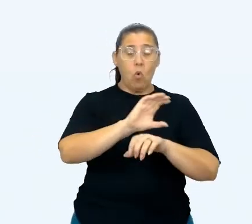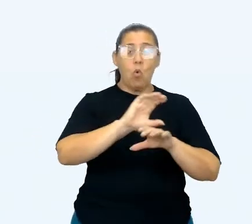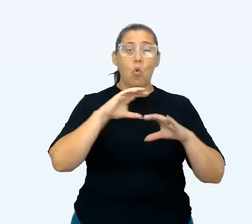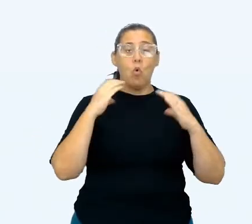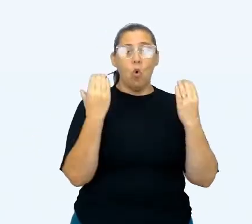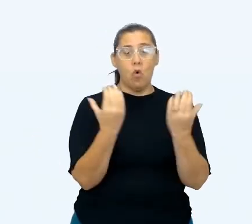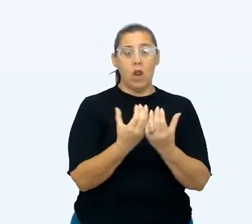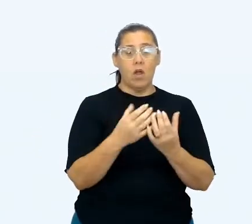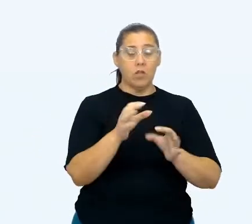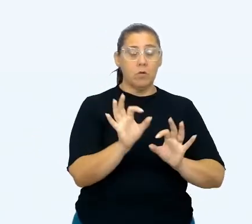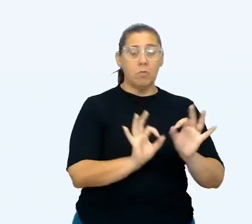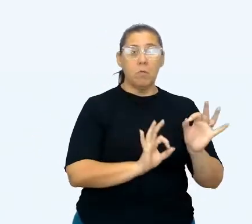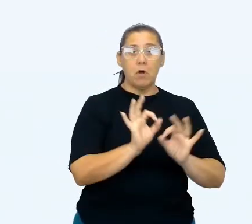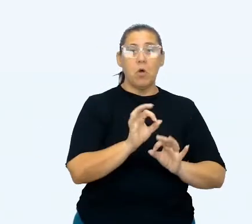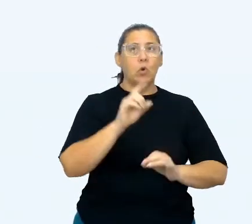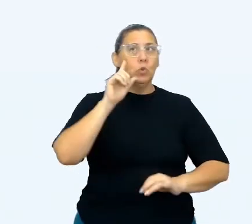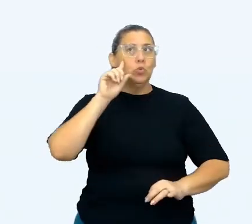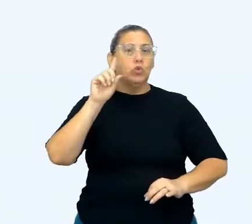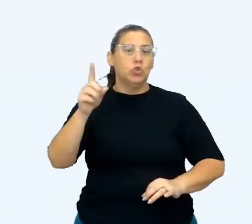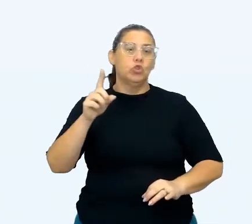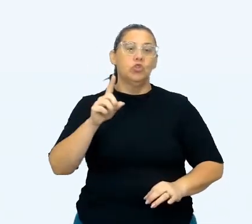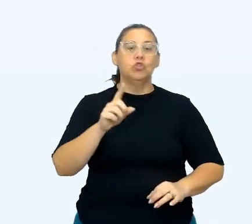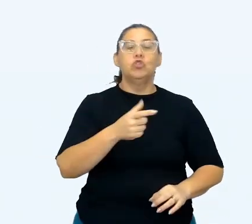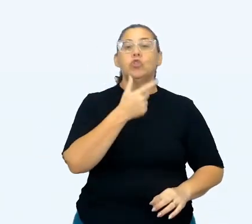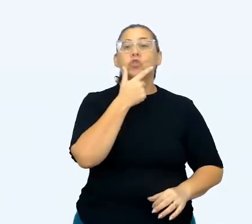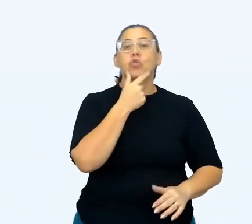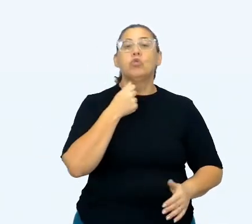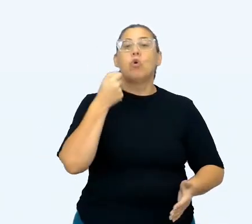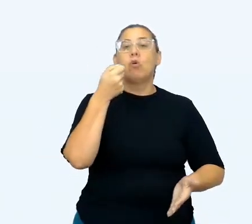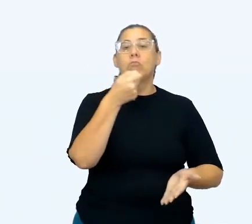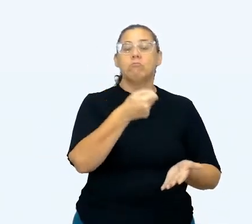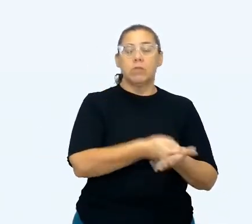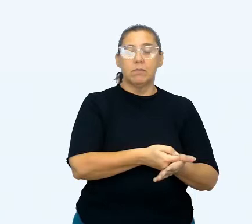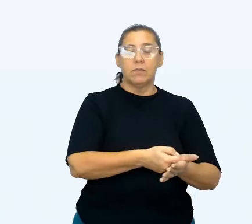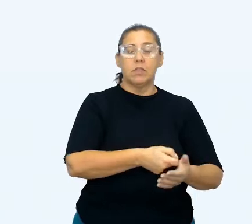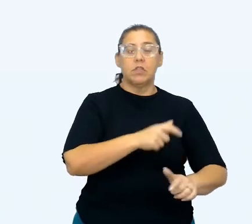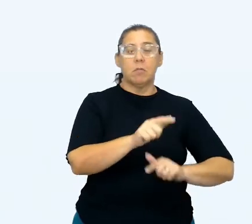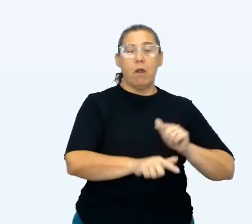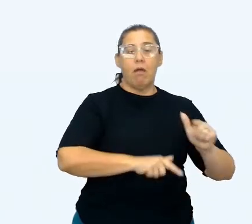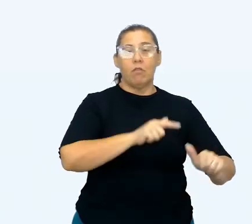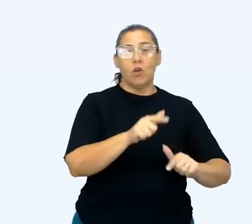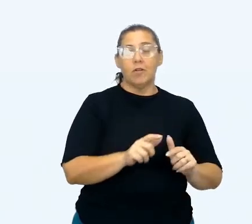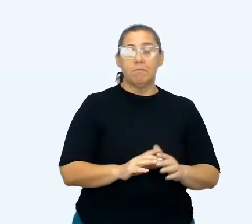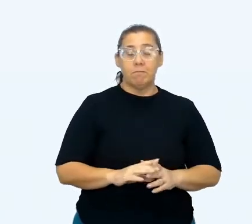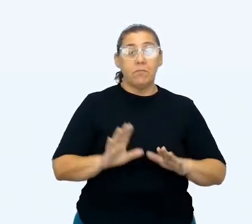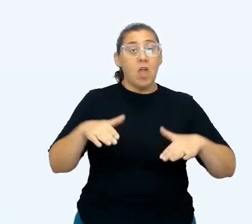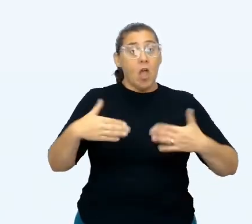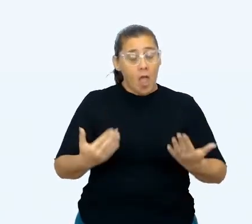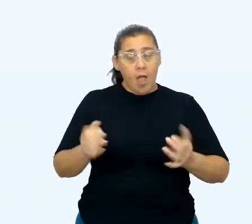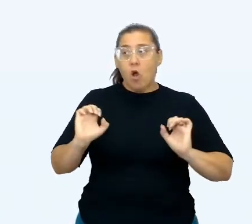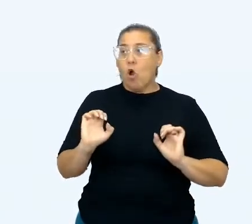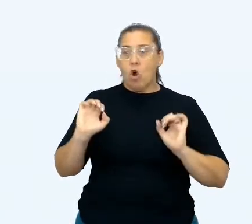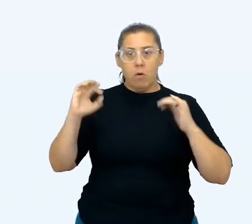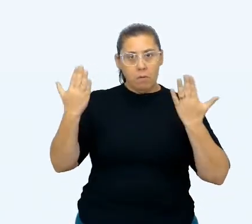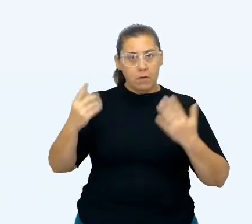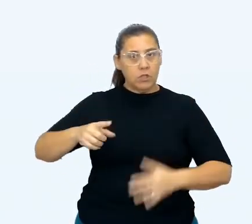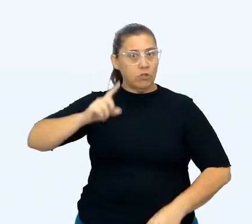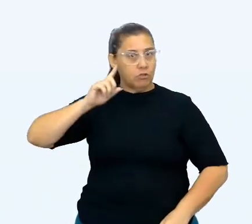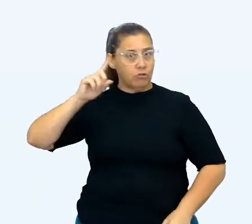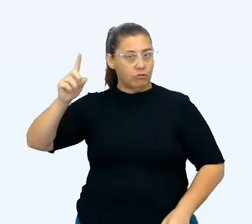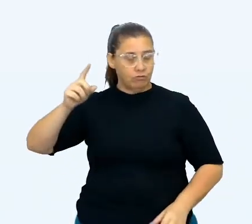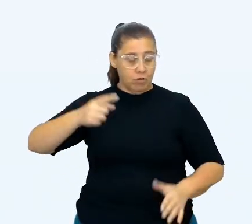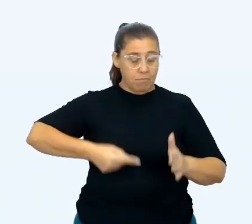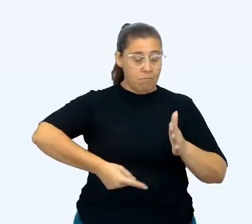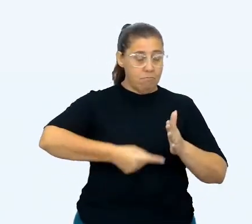criar o Dia Mundial do Trabalhador em homenagem aos mortos em Chicago. A partir daí, a comemoração do 1º de maio